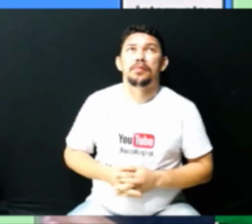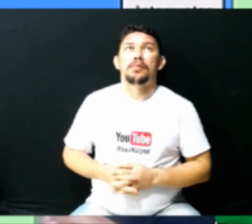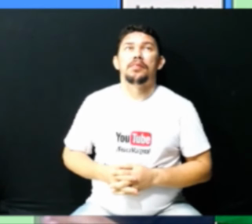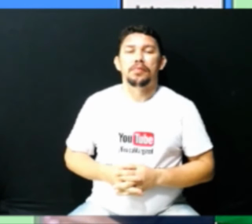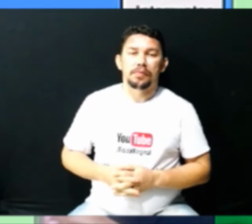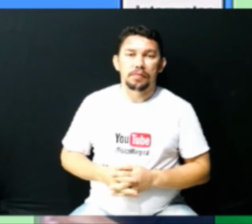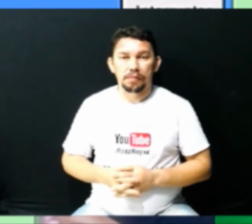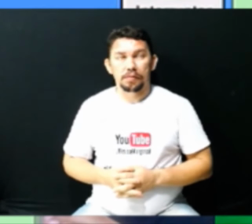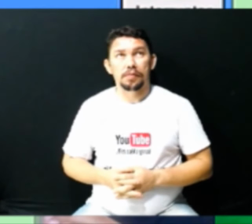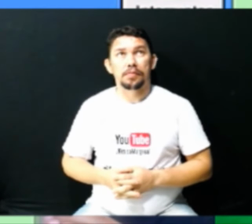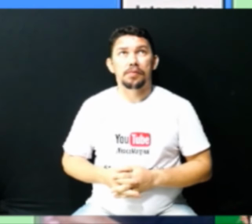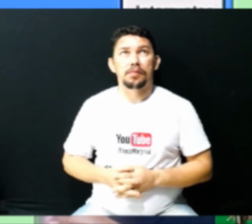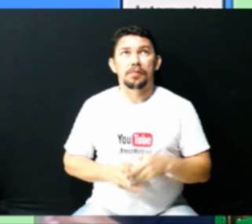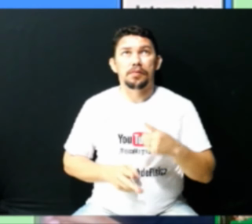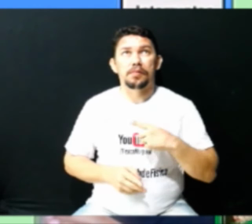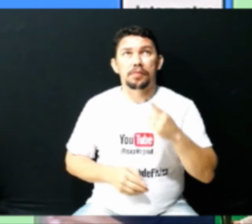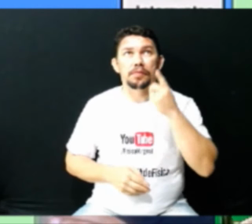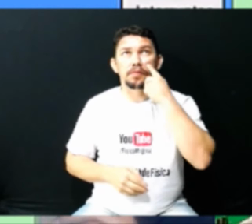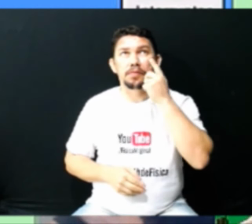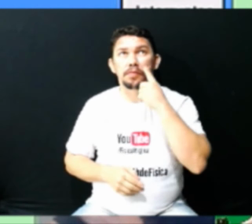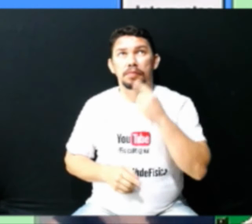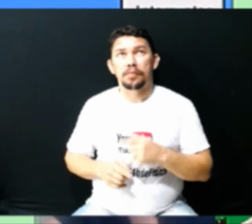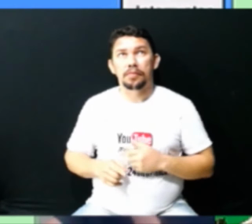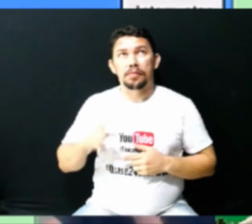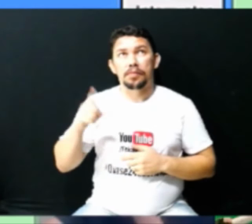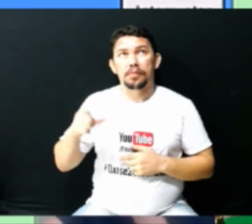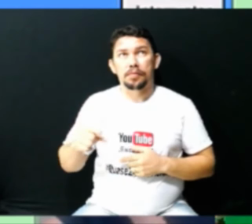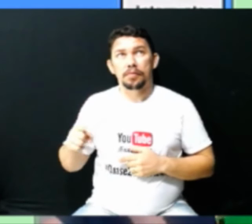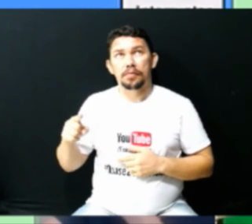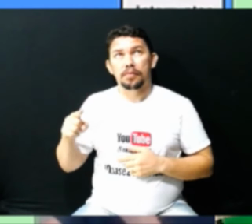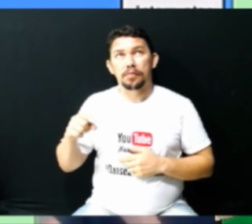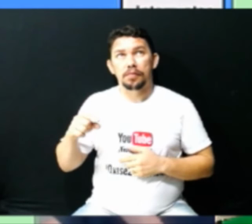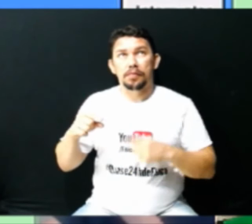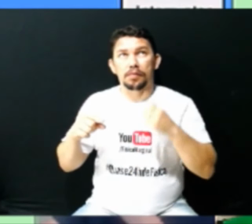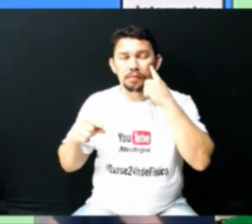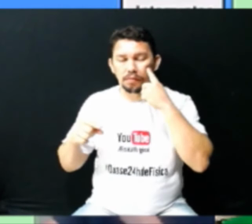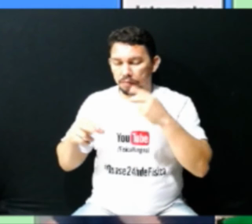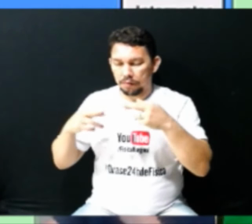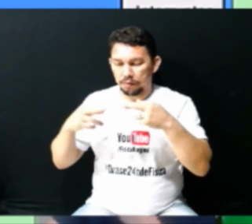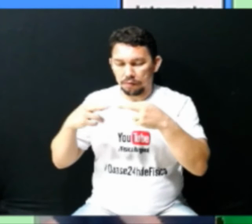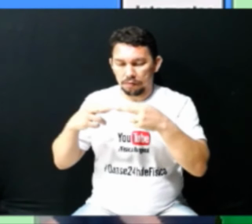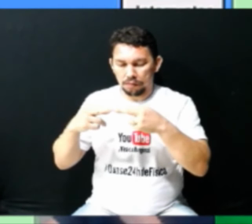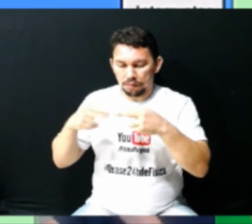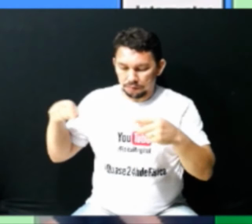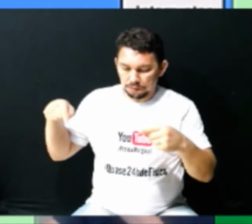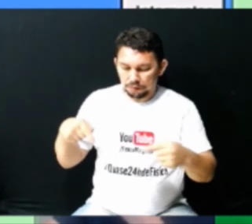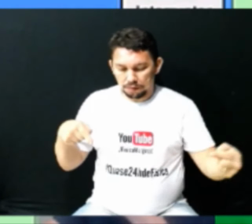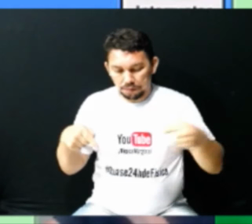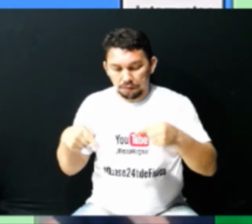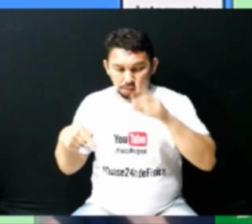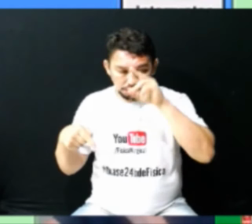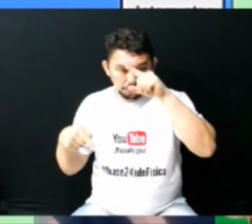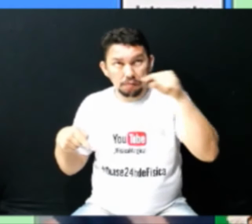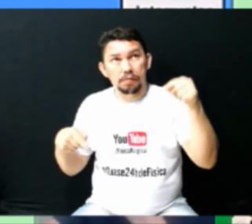com esta lâmpada. O que é que vai acontecer se eu ligar errado? Vamos lá? Pronto. Observe então que